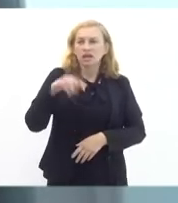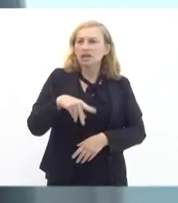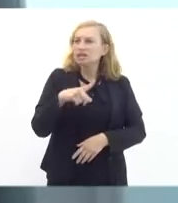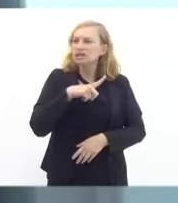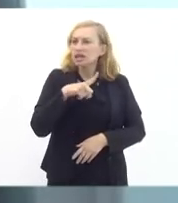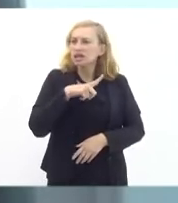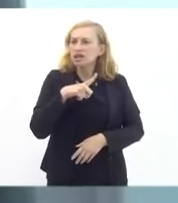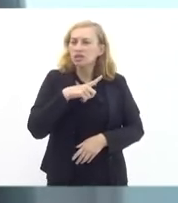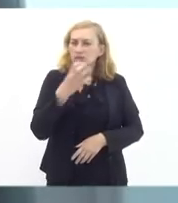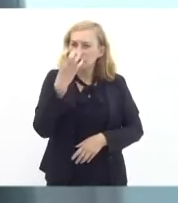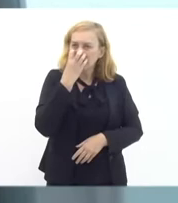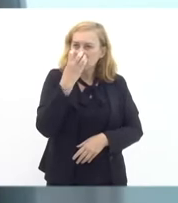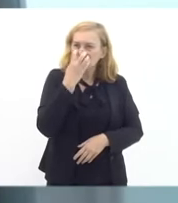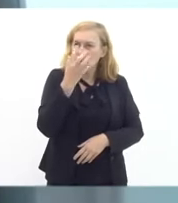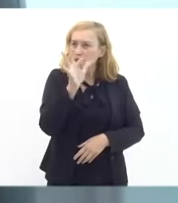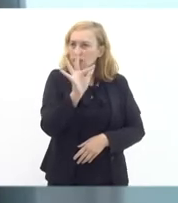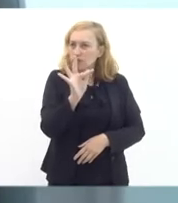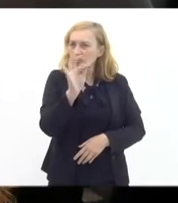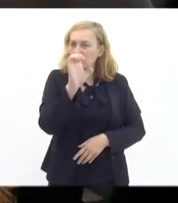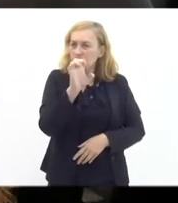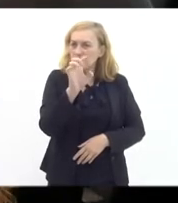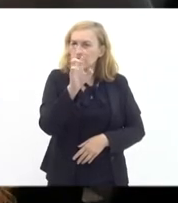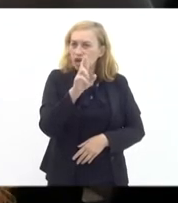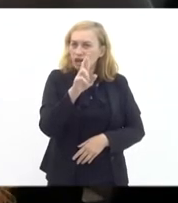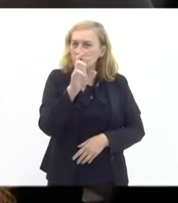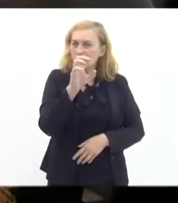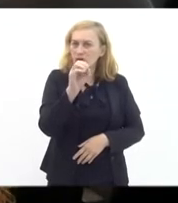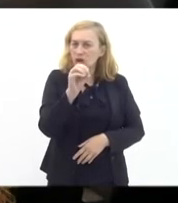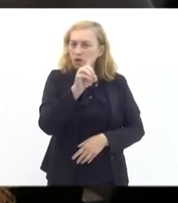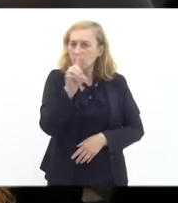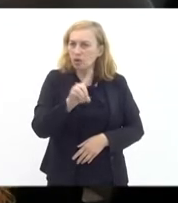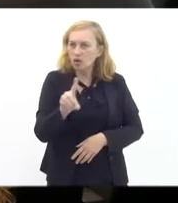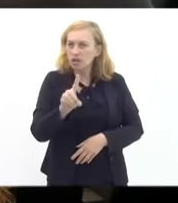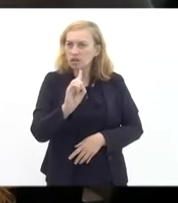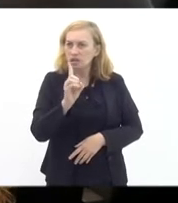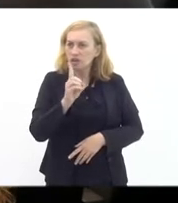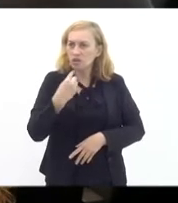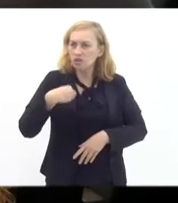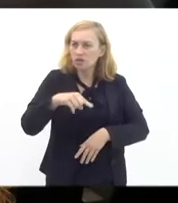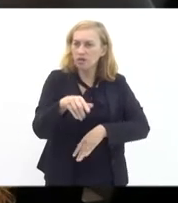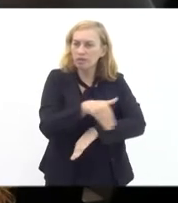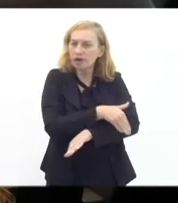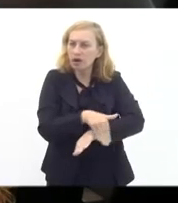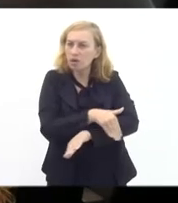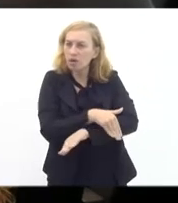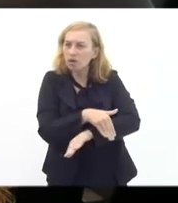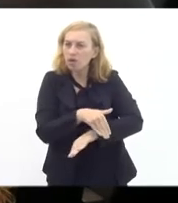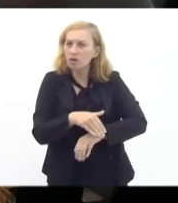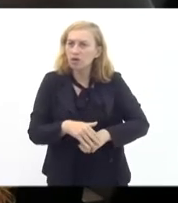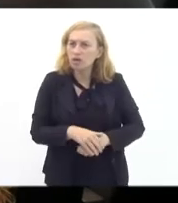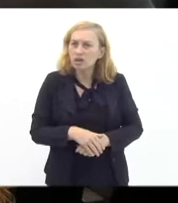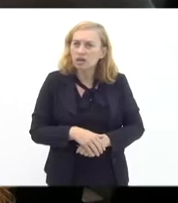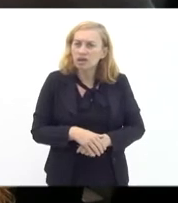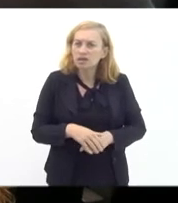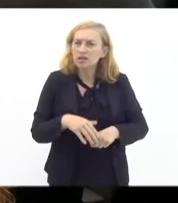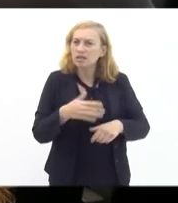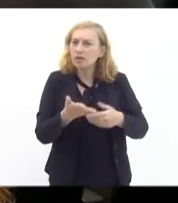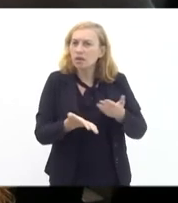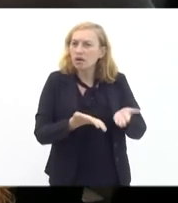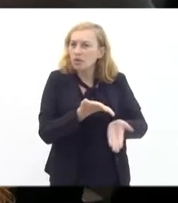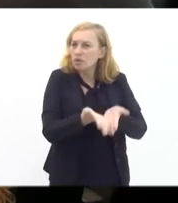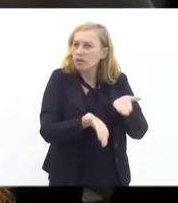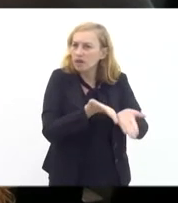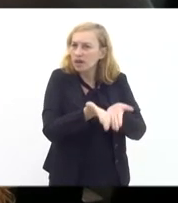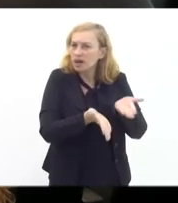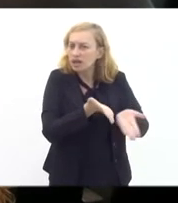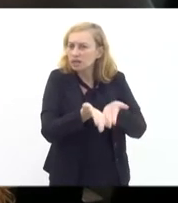Esse cão, ele é. Primeiro, tem que ter uma raça definida. Segundo, esse animal ele é trabalhado para ele fazer o trabalho